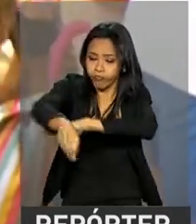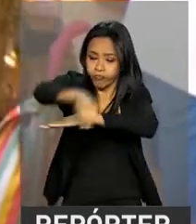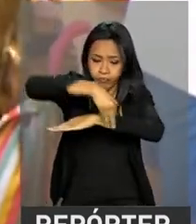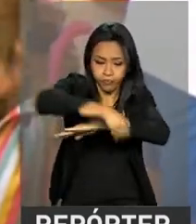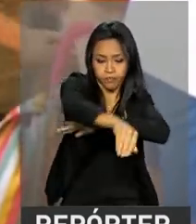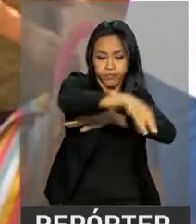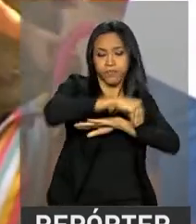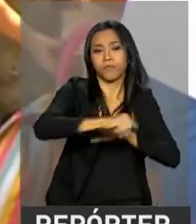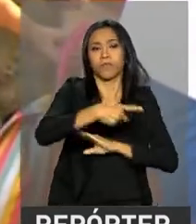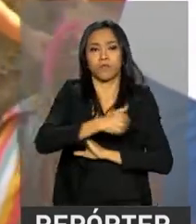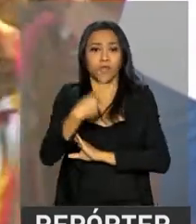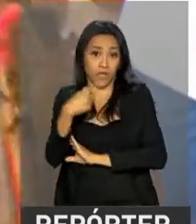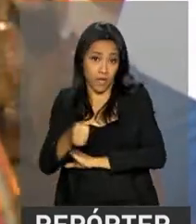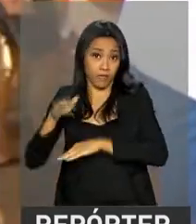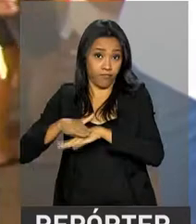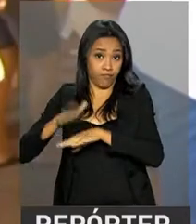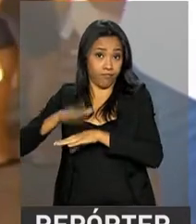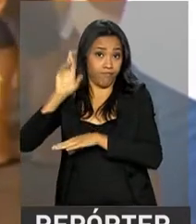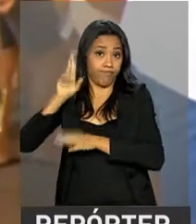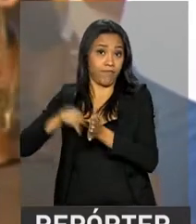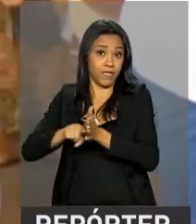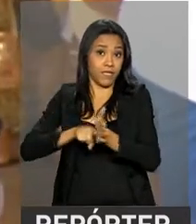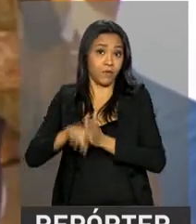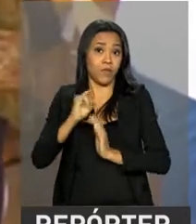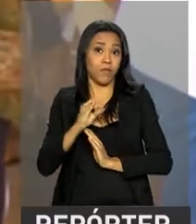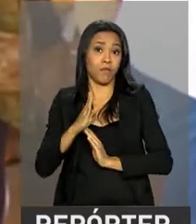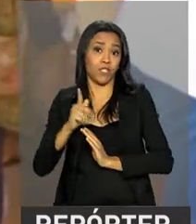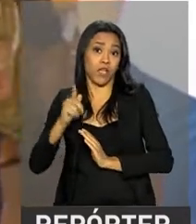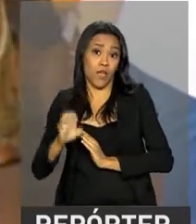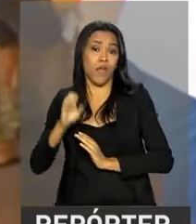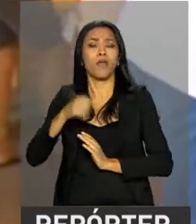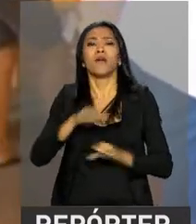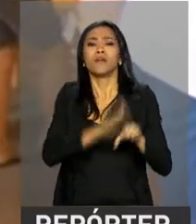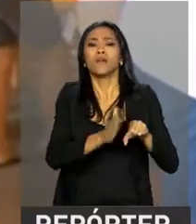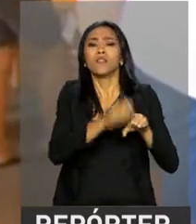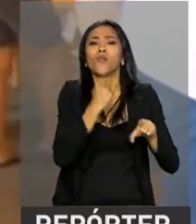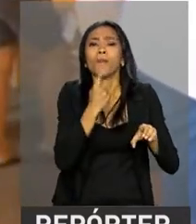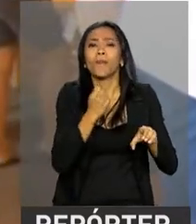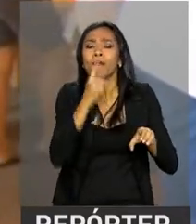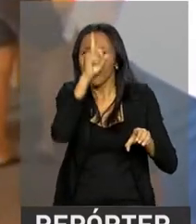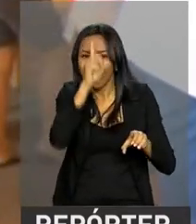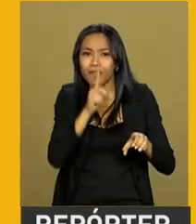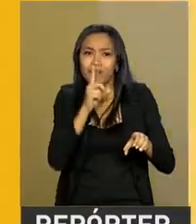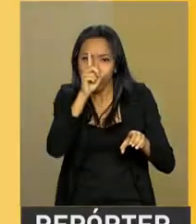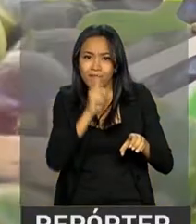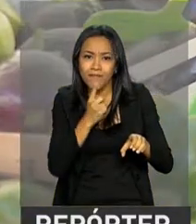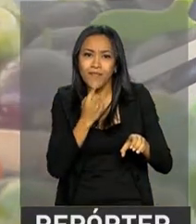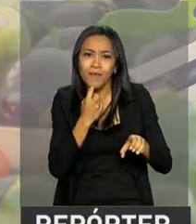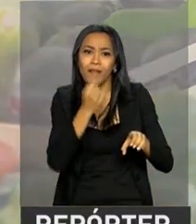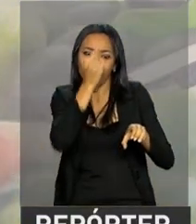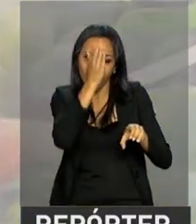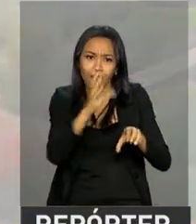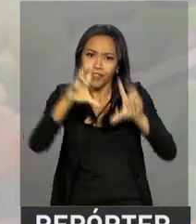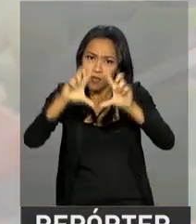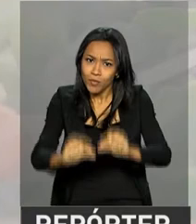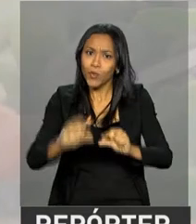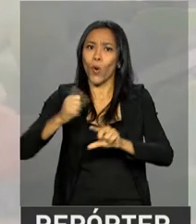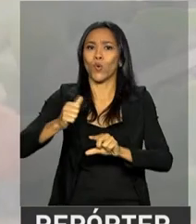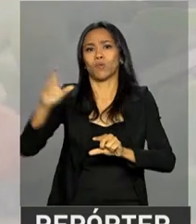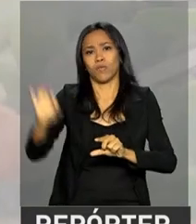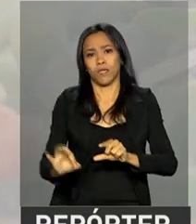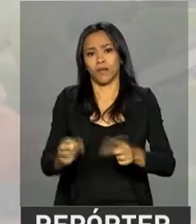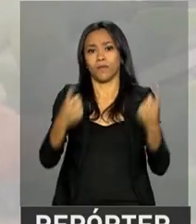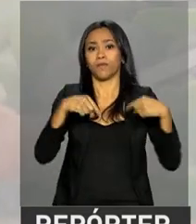segundo o ibge o destaque vai para o tomate que caiu mais de 11 por cento em setembro de acordo com o ibge a variação